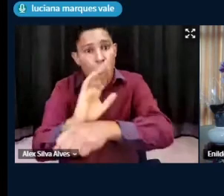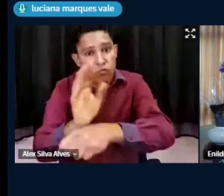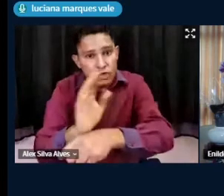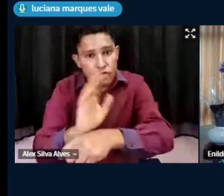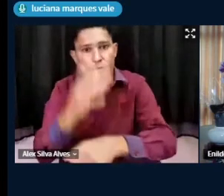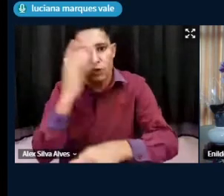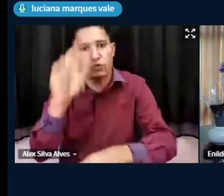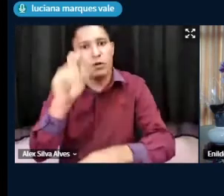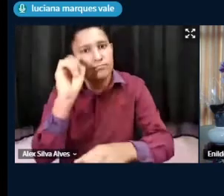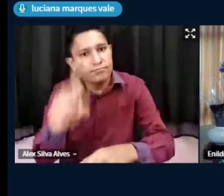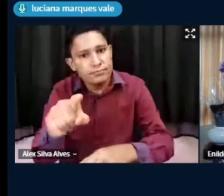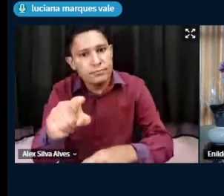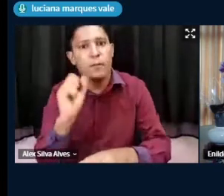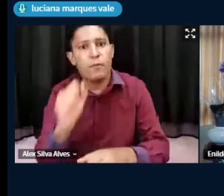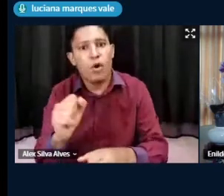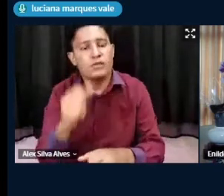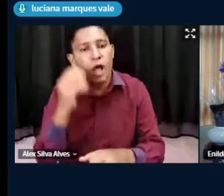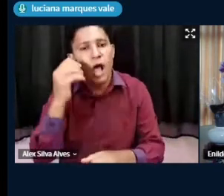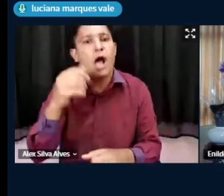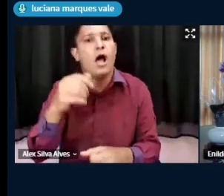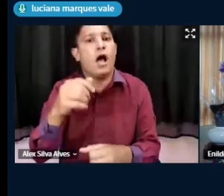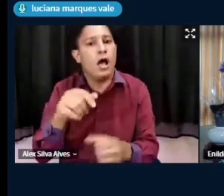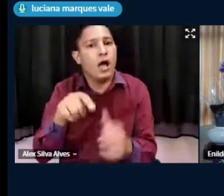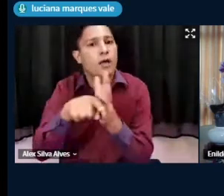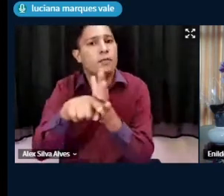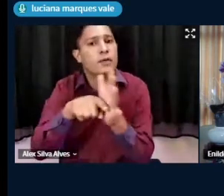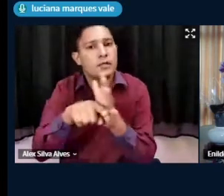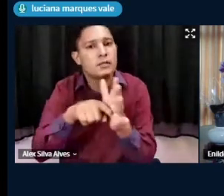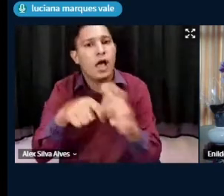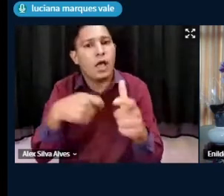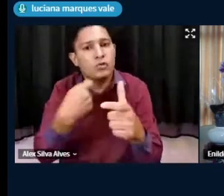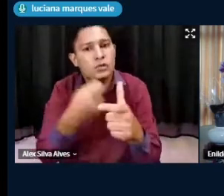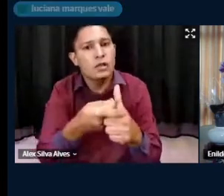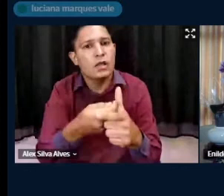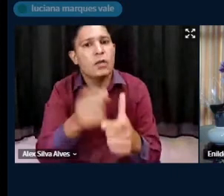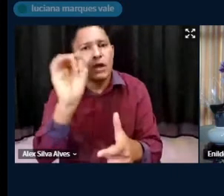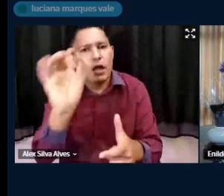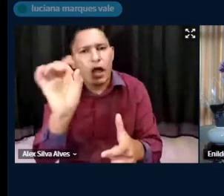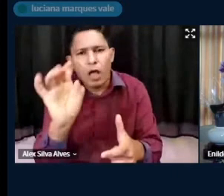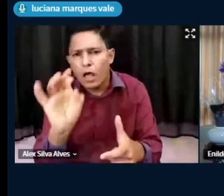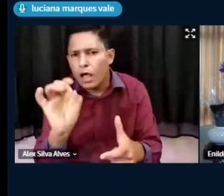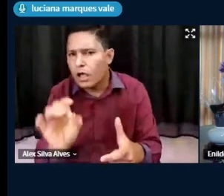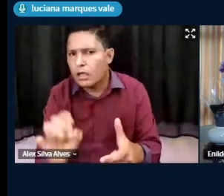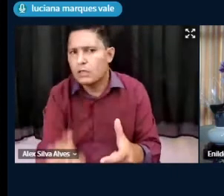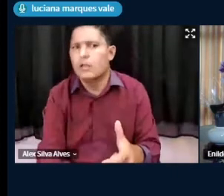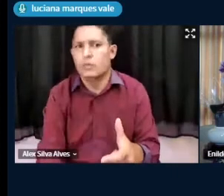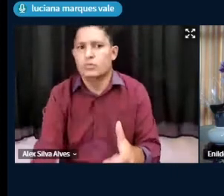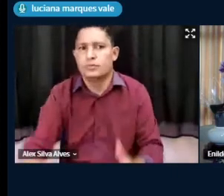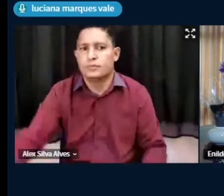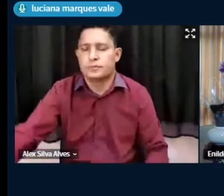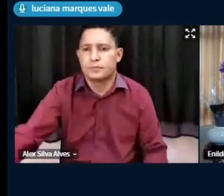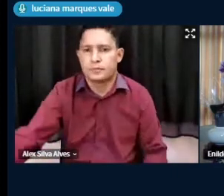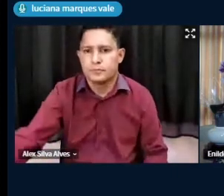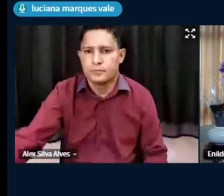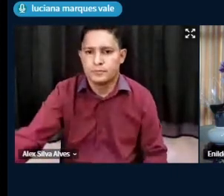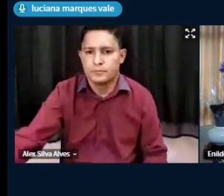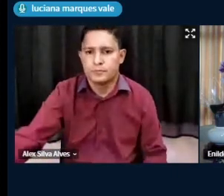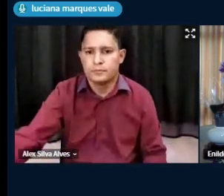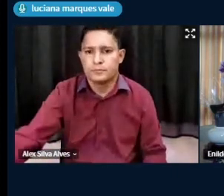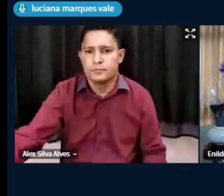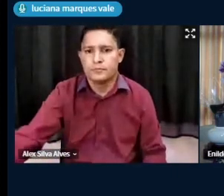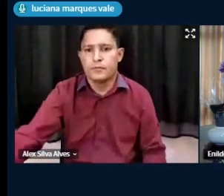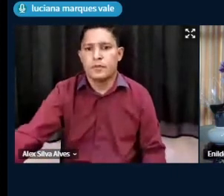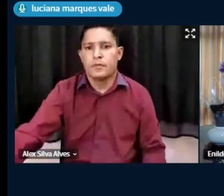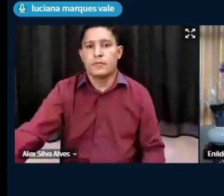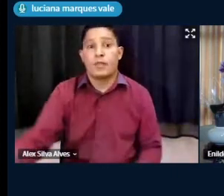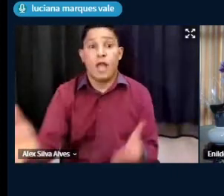Aqui, novamente, nós temos o vídeo, que a pessoa, ao clicar, leva ao sinal termo de cada um